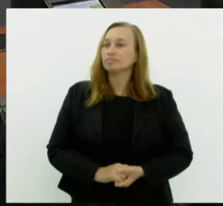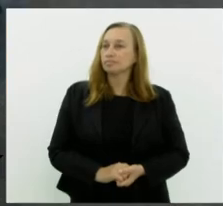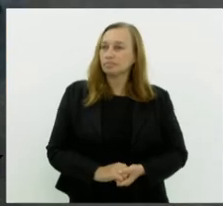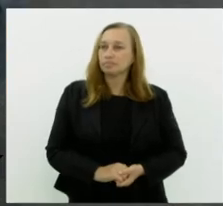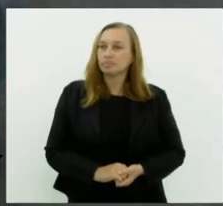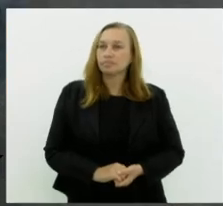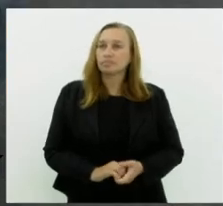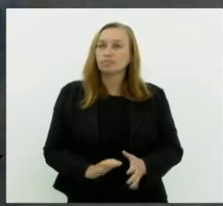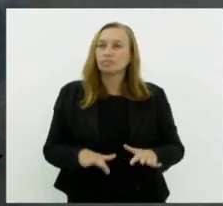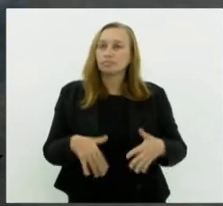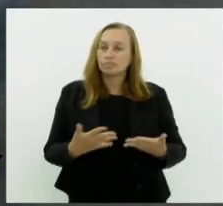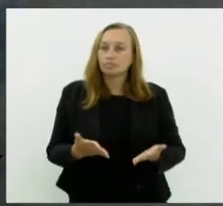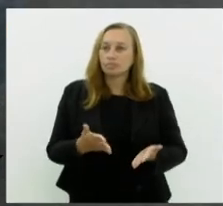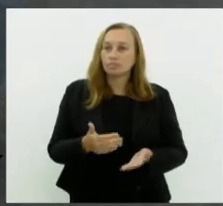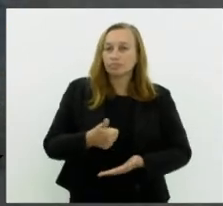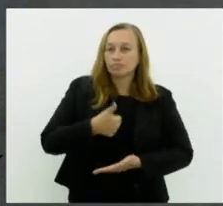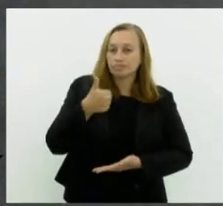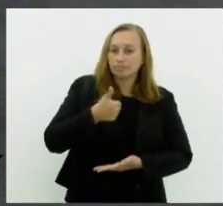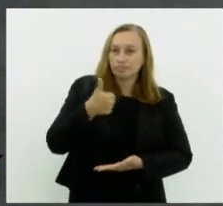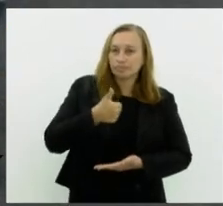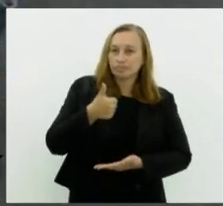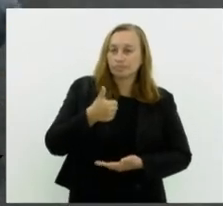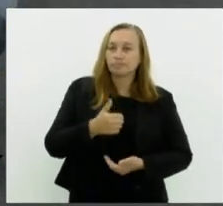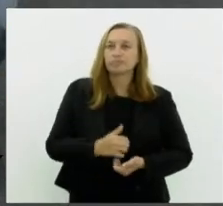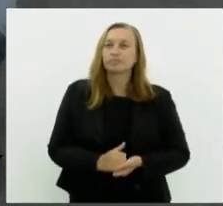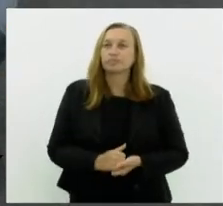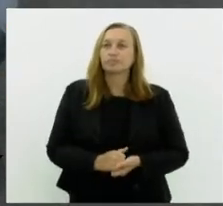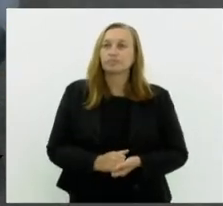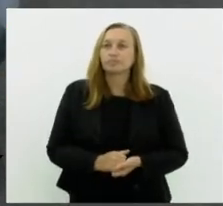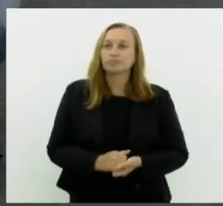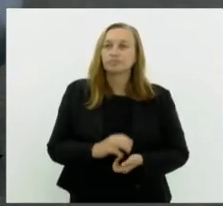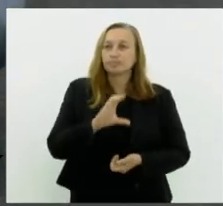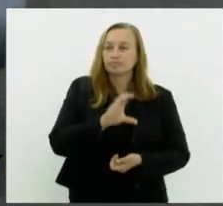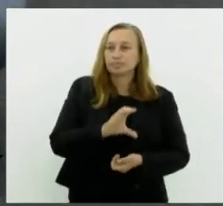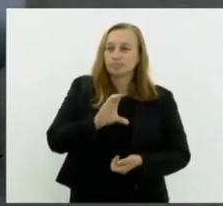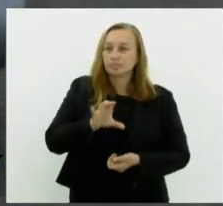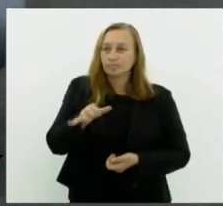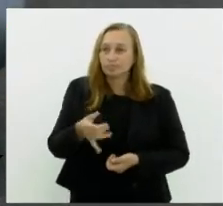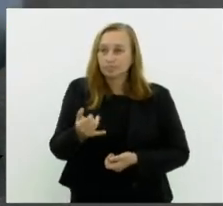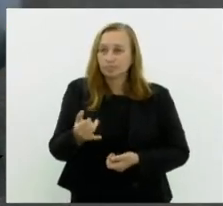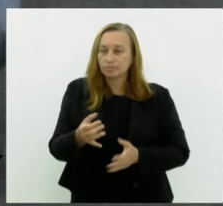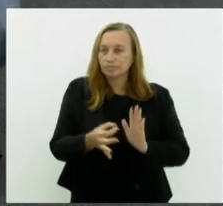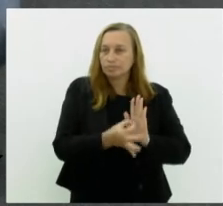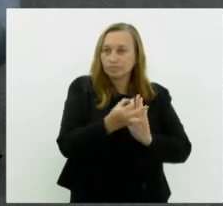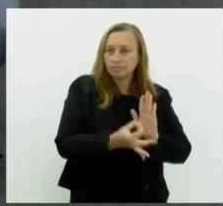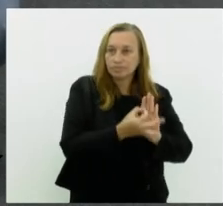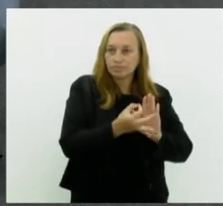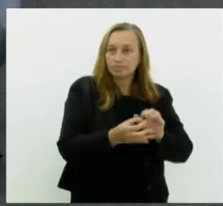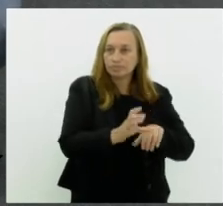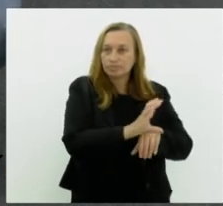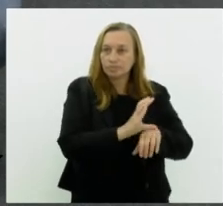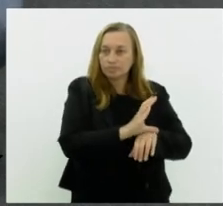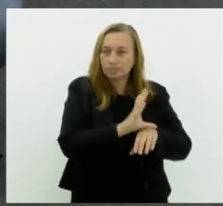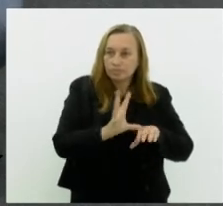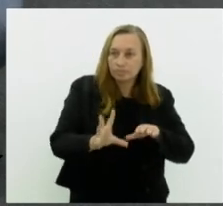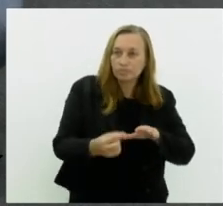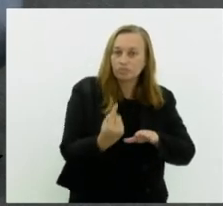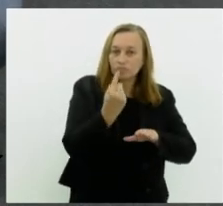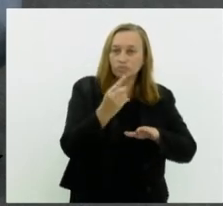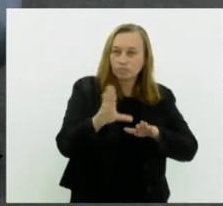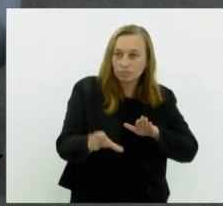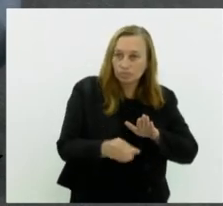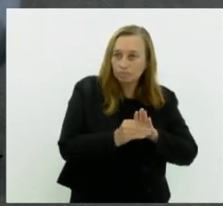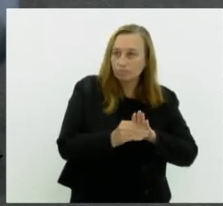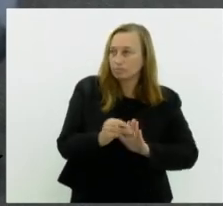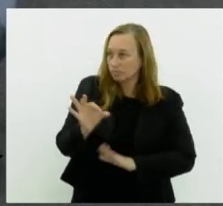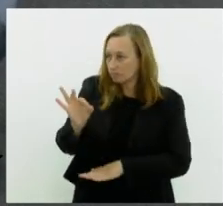Quando foi em primeira, a CCJ deu parecer pela constitucionalidade com uma emenda, não